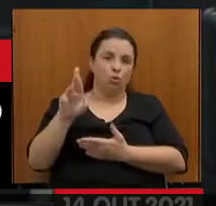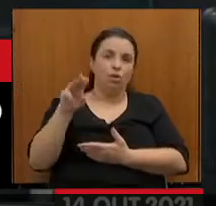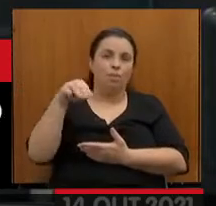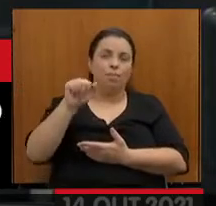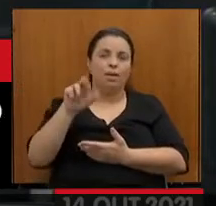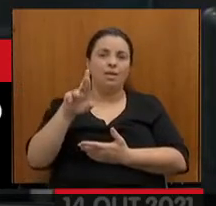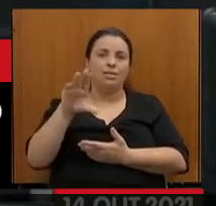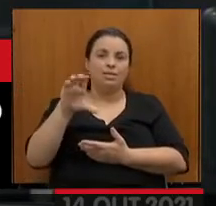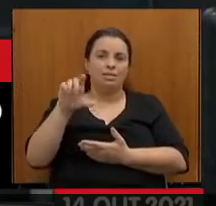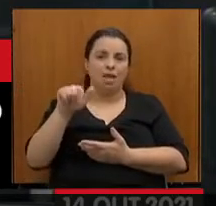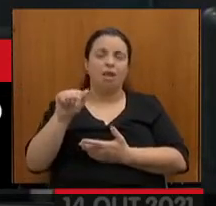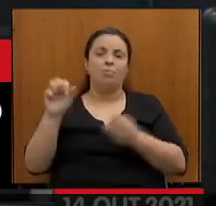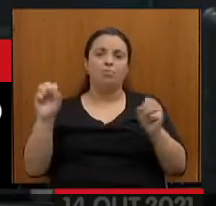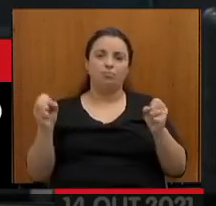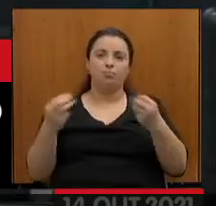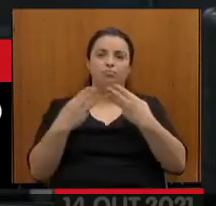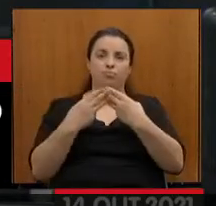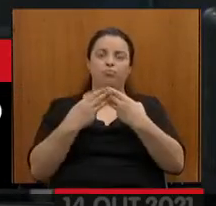explanação.